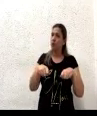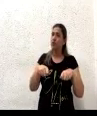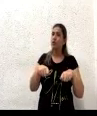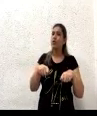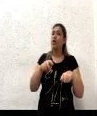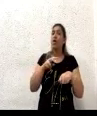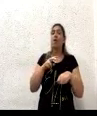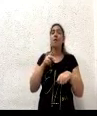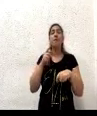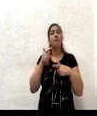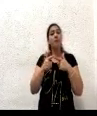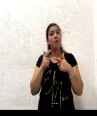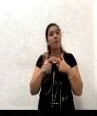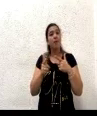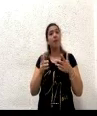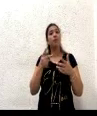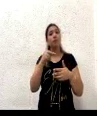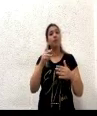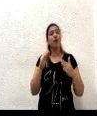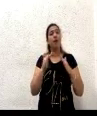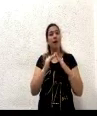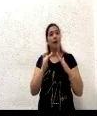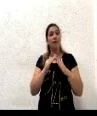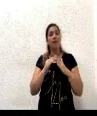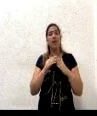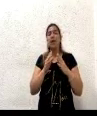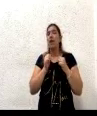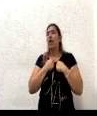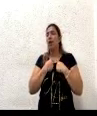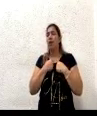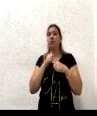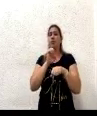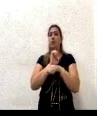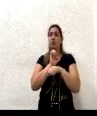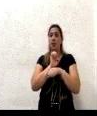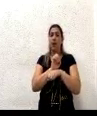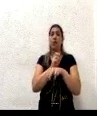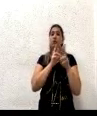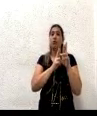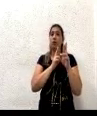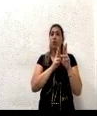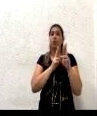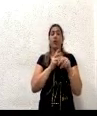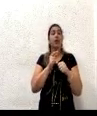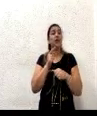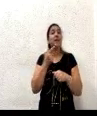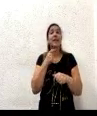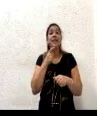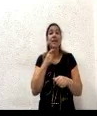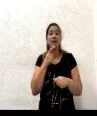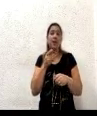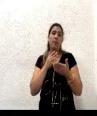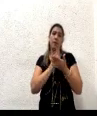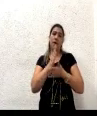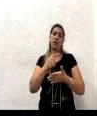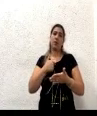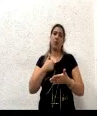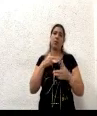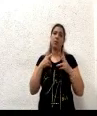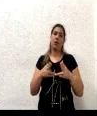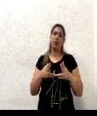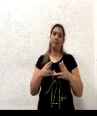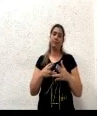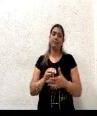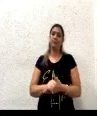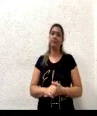foi comigo. Espero que não seja com mais ninguém na nossa cidade. Kelly, Nayara,